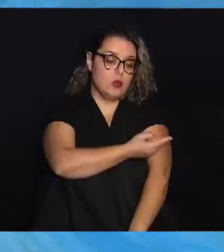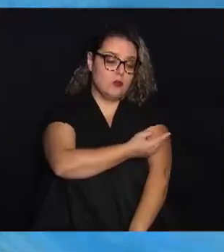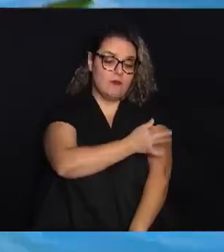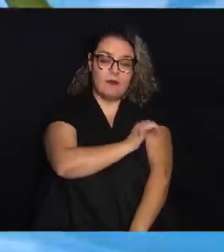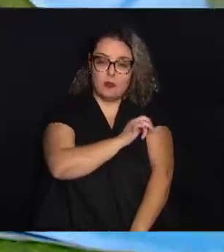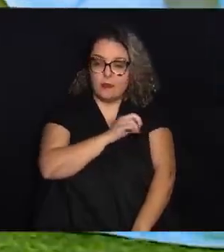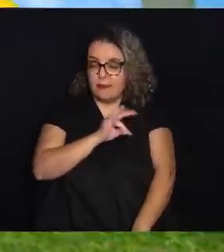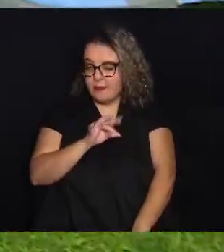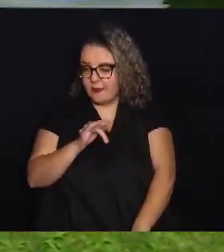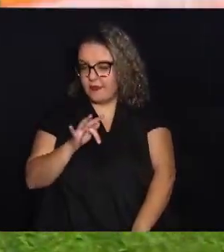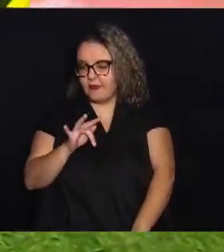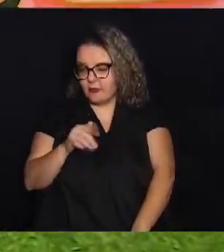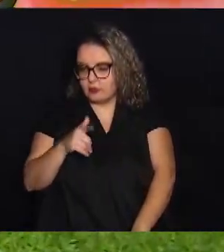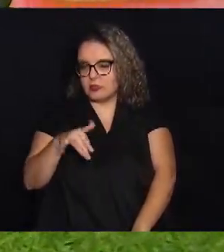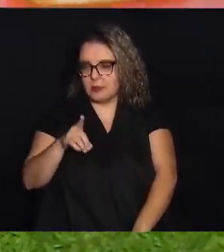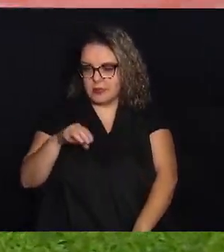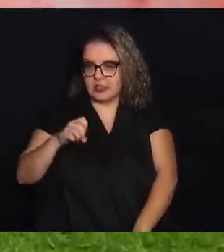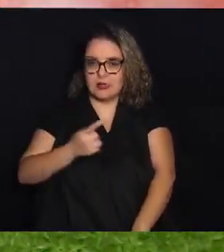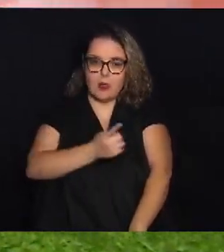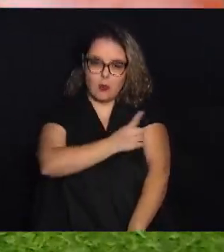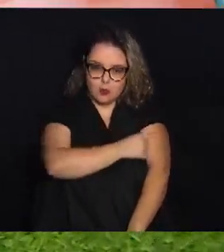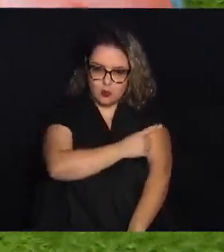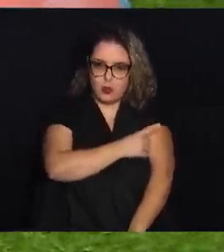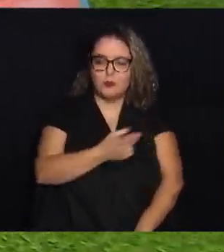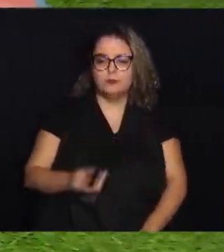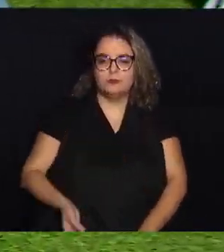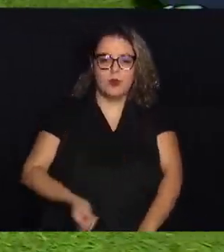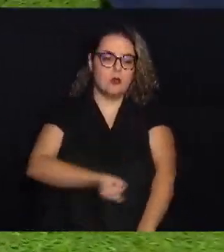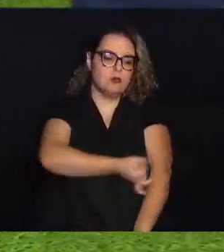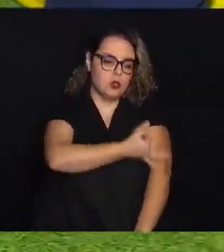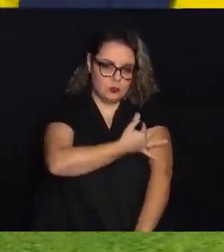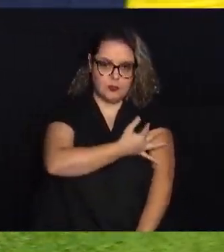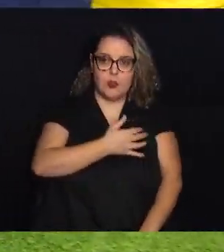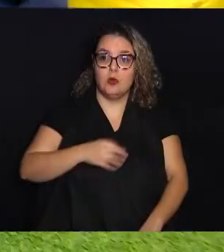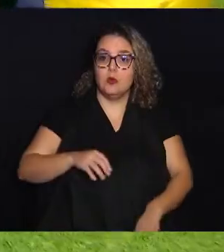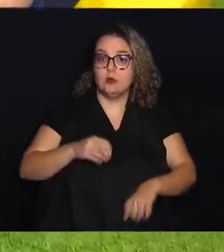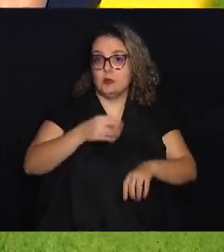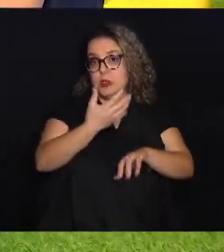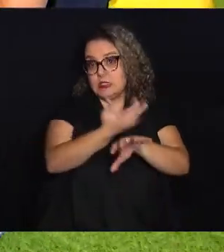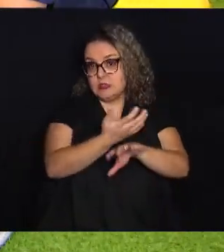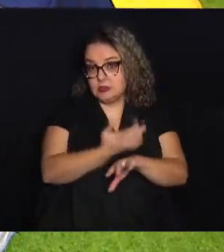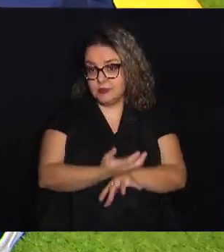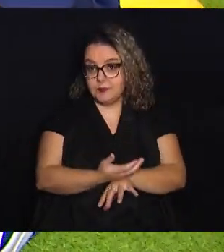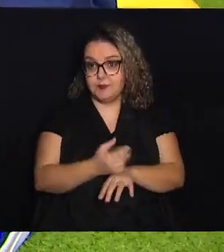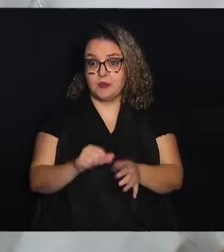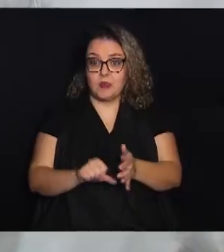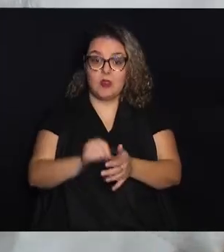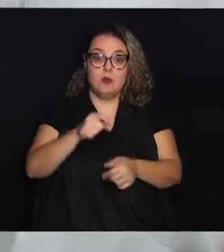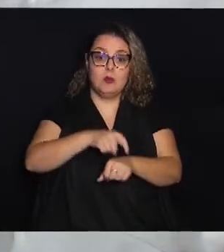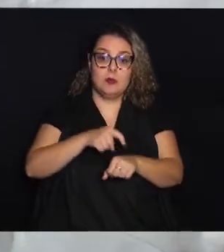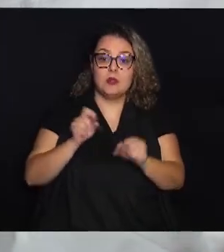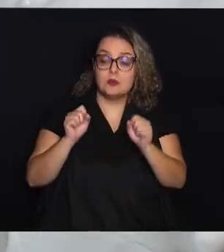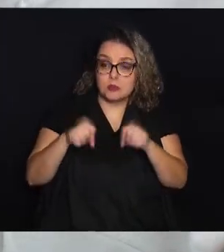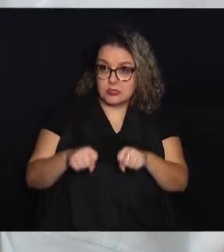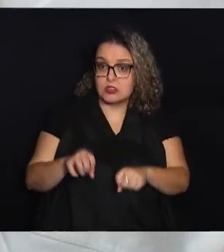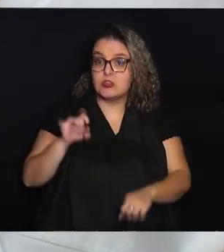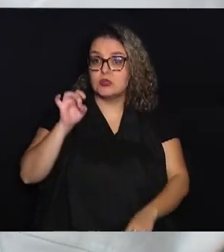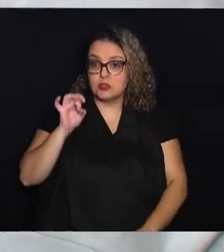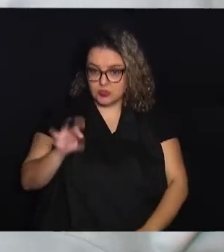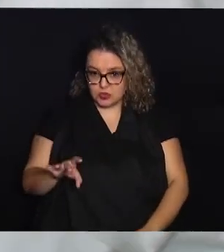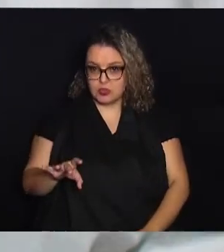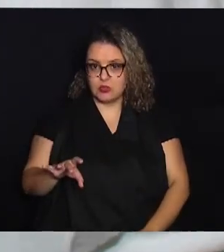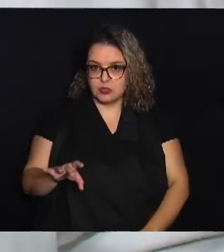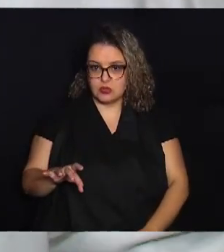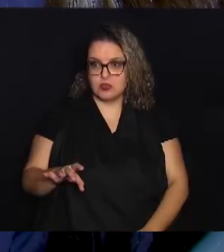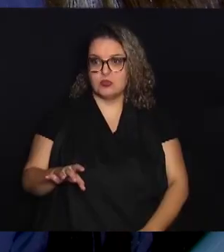essa exposição maior, então esse trabalho com as disciplinas, então nesse primeiro período sim,